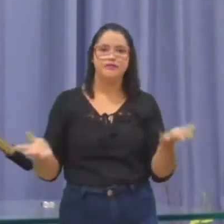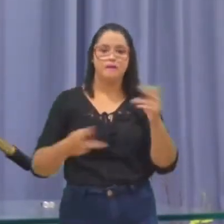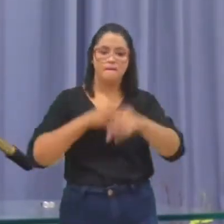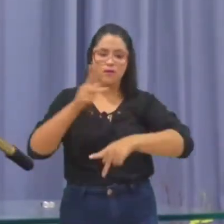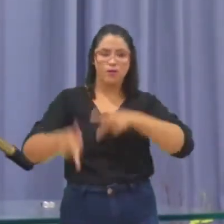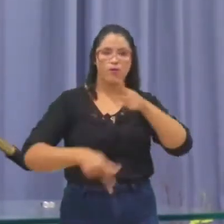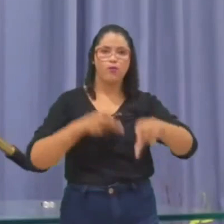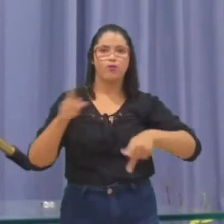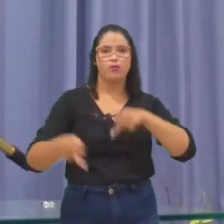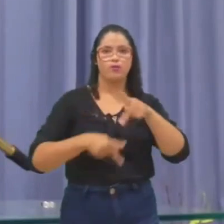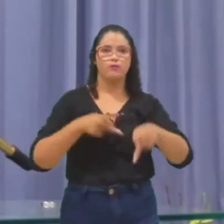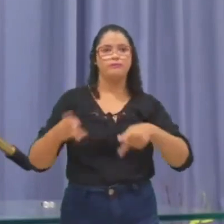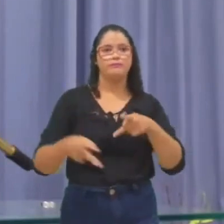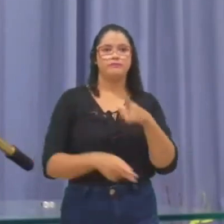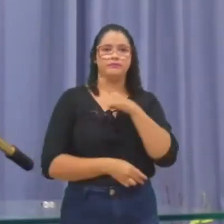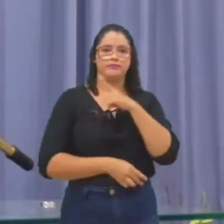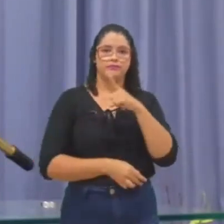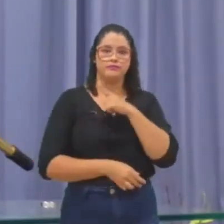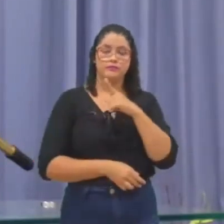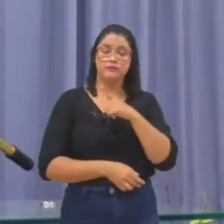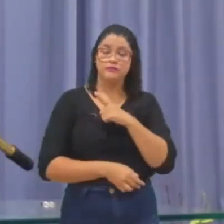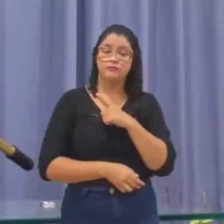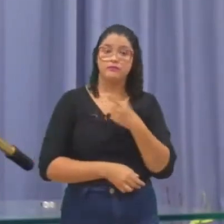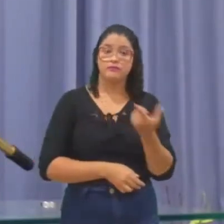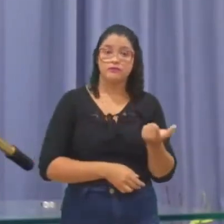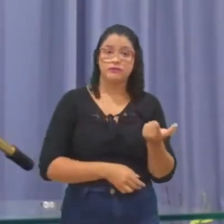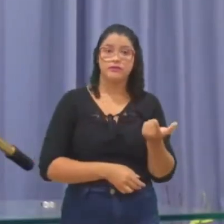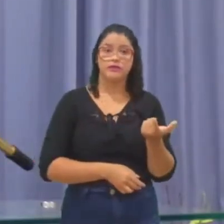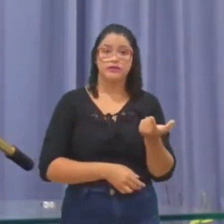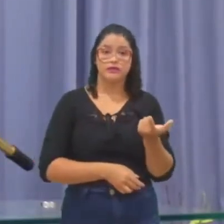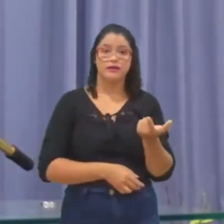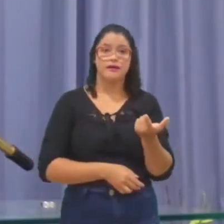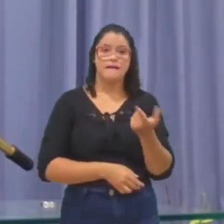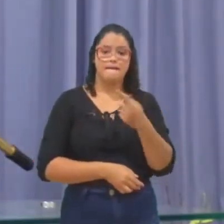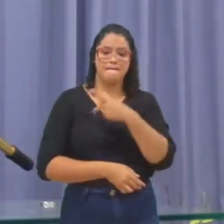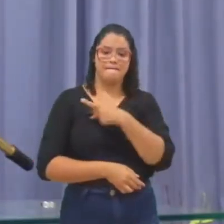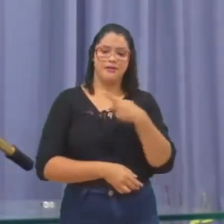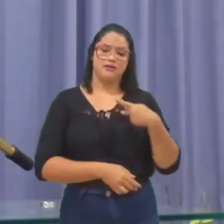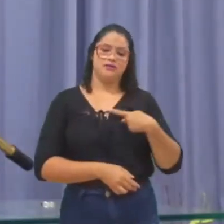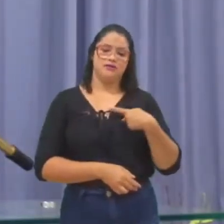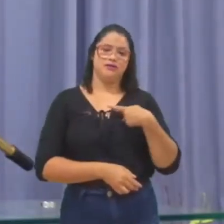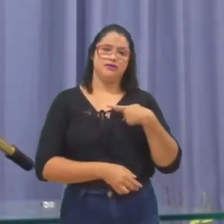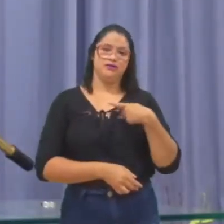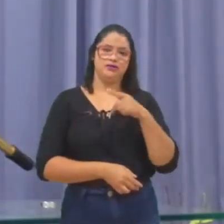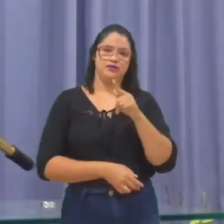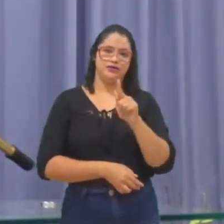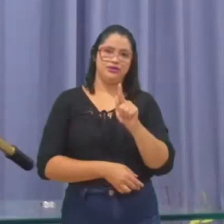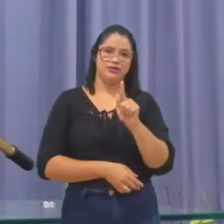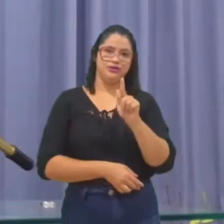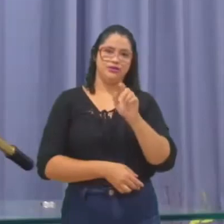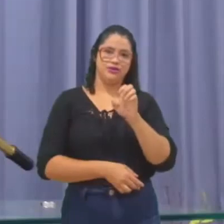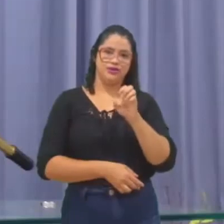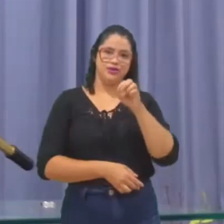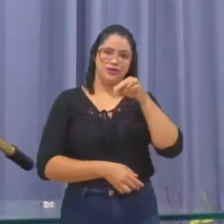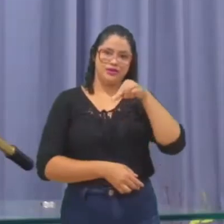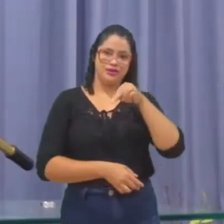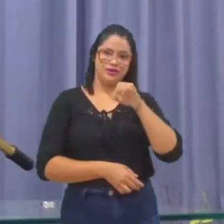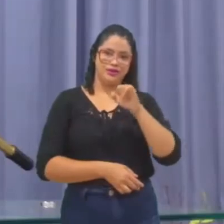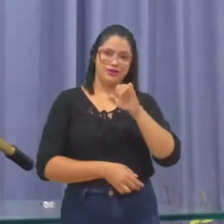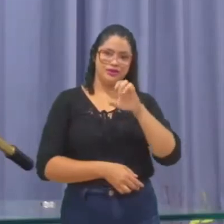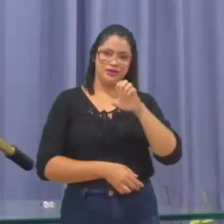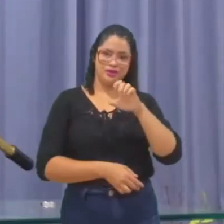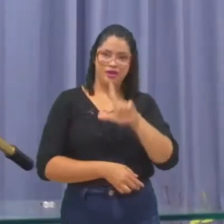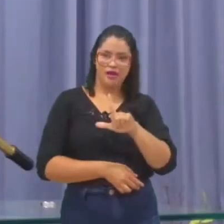é? E nós temos mesmo o pastor Gerniel, por exemplo, lá do Porto de Areia, um homem de Deus, nosso